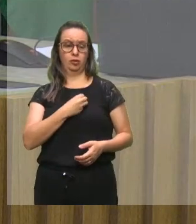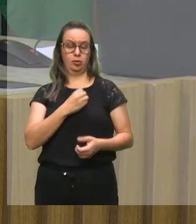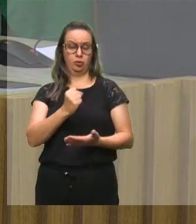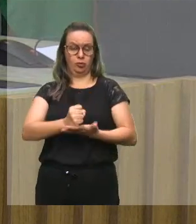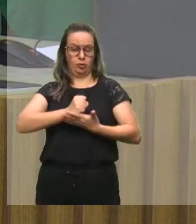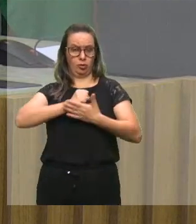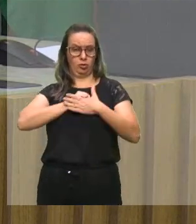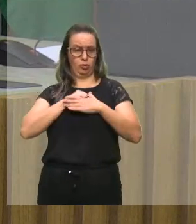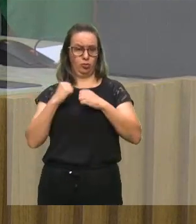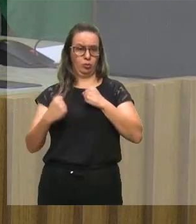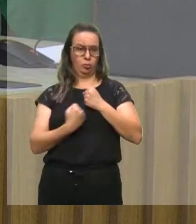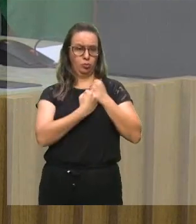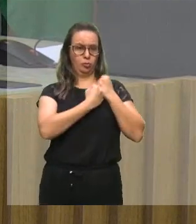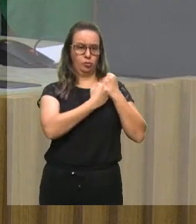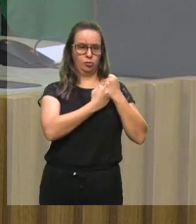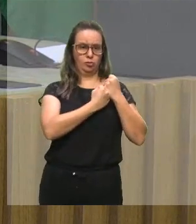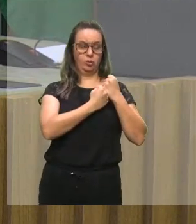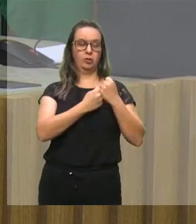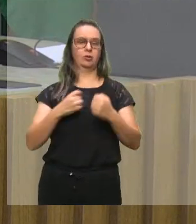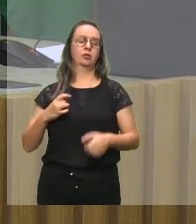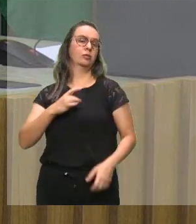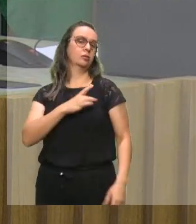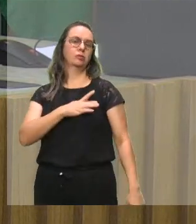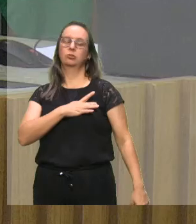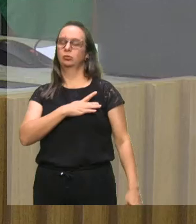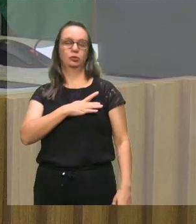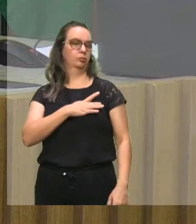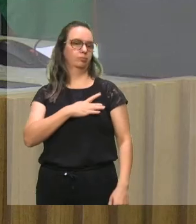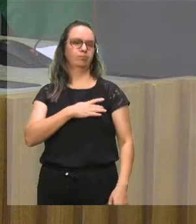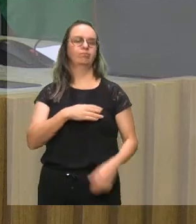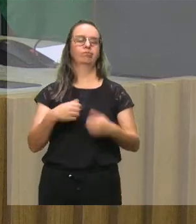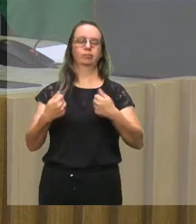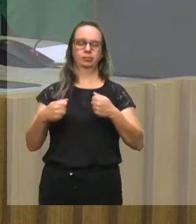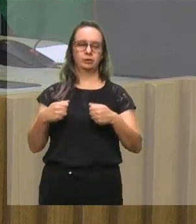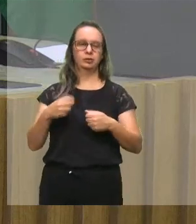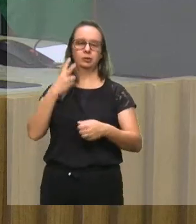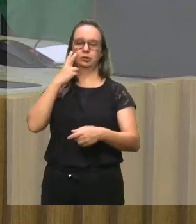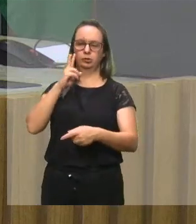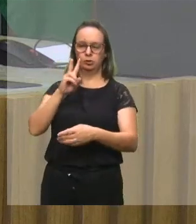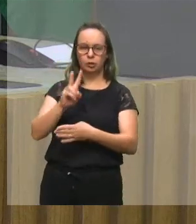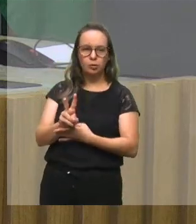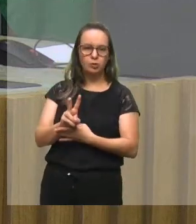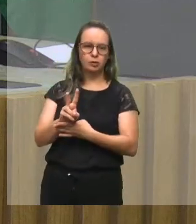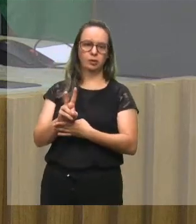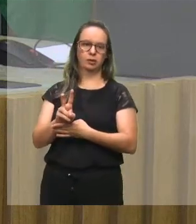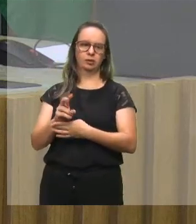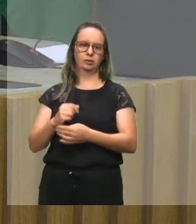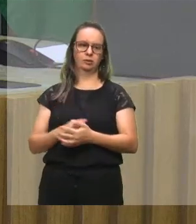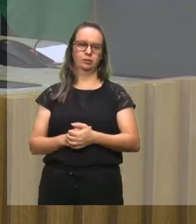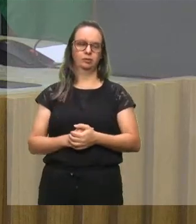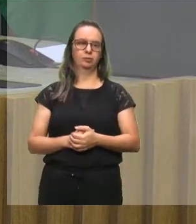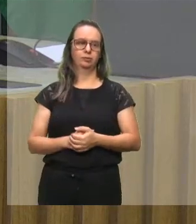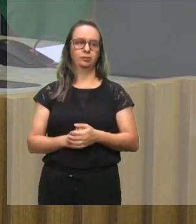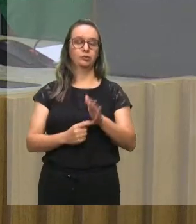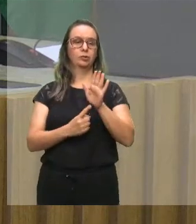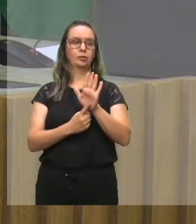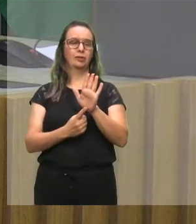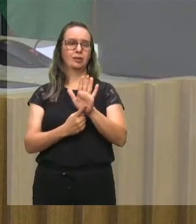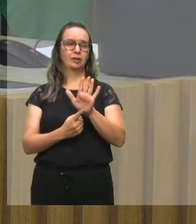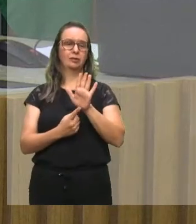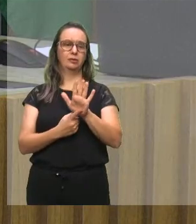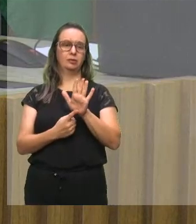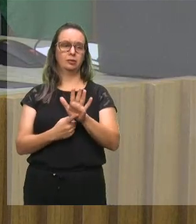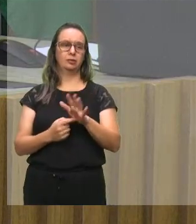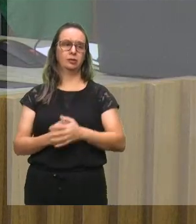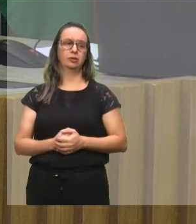saúde, ela não se mantém se nós não tivermos acesso aos itens primordiais, se a gente não tiver acesso